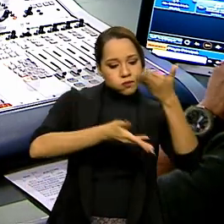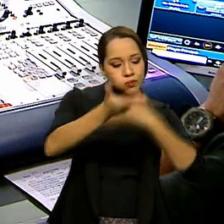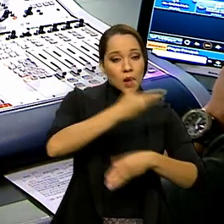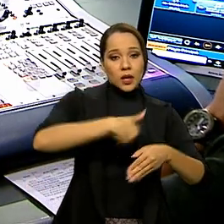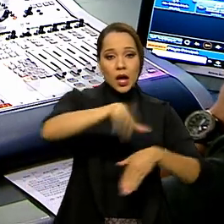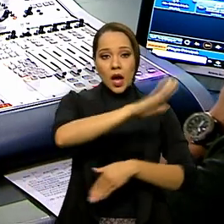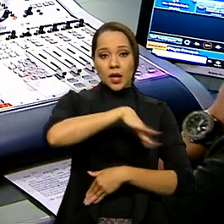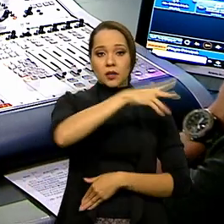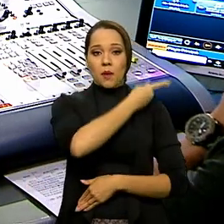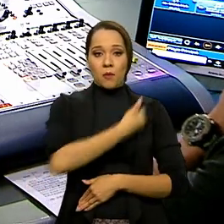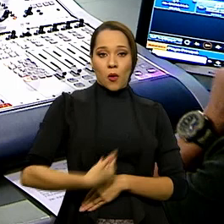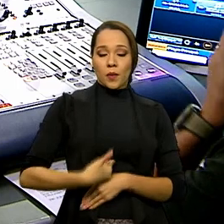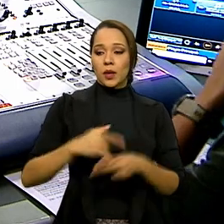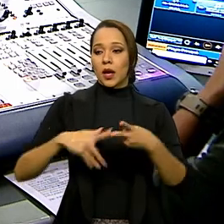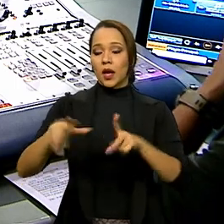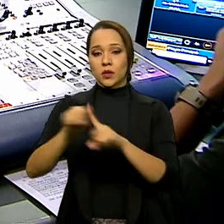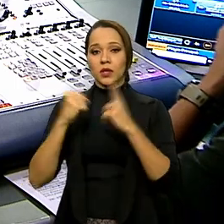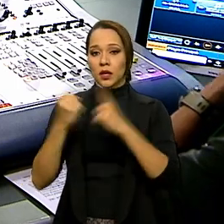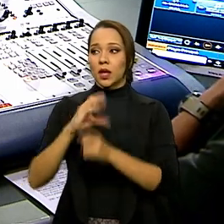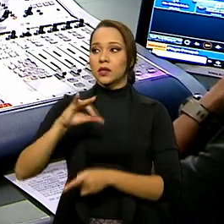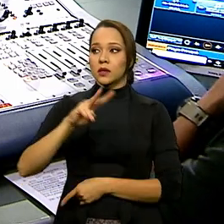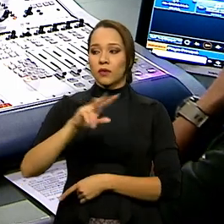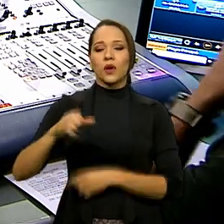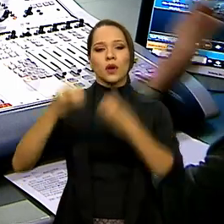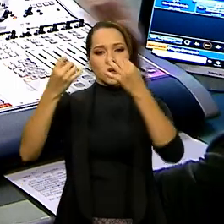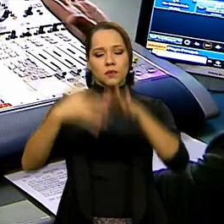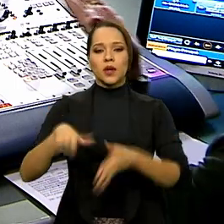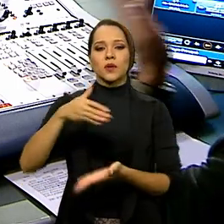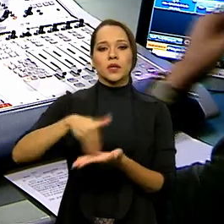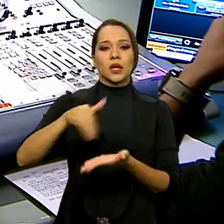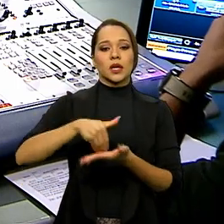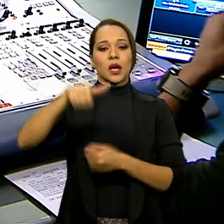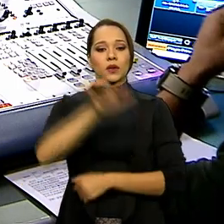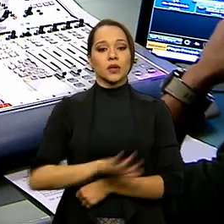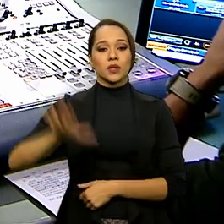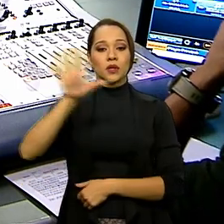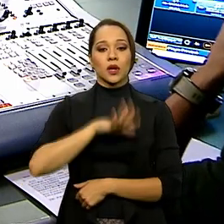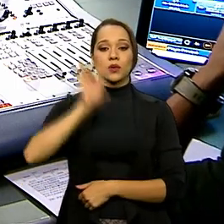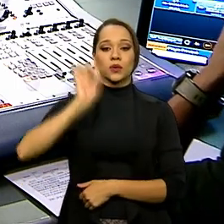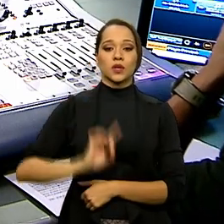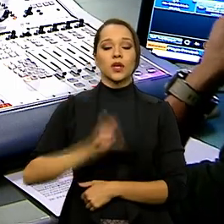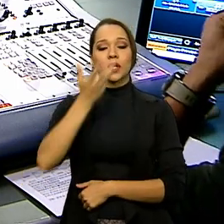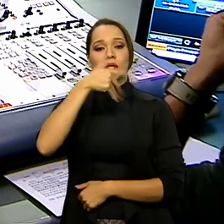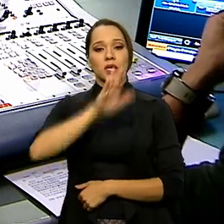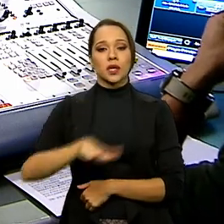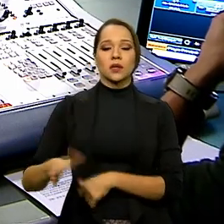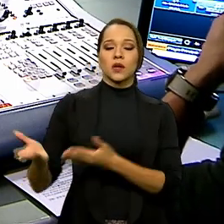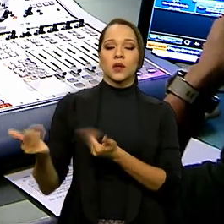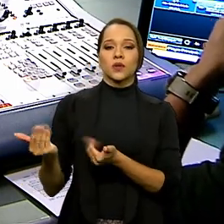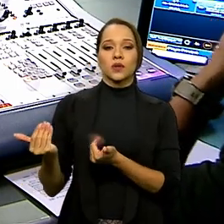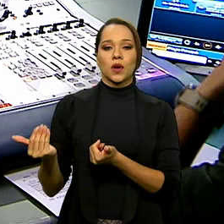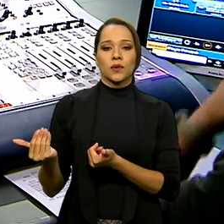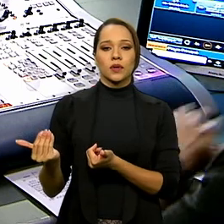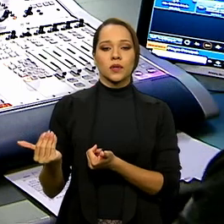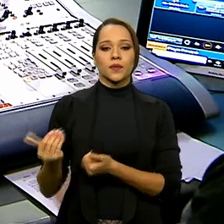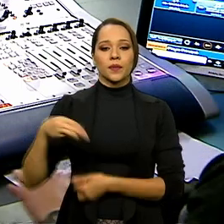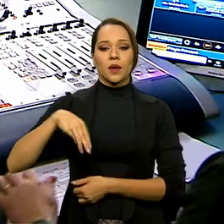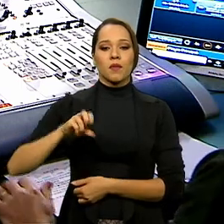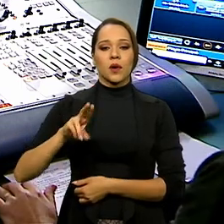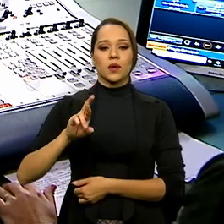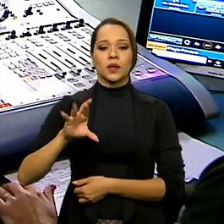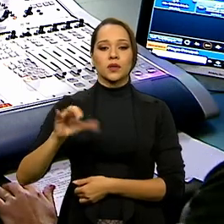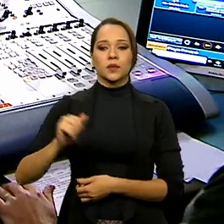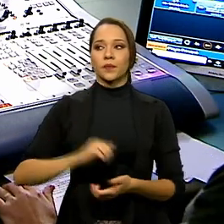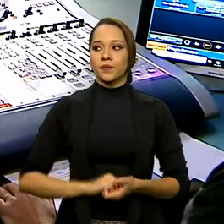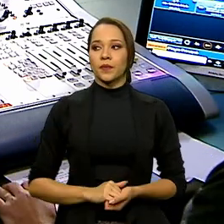poder público e a sociedade civil, como explica o secretário nacional dos Direitos da Criança e do Adolescente, Maurício